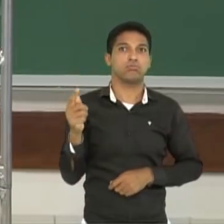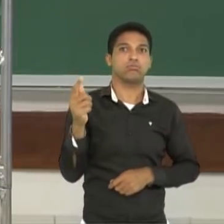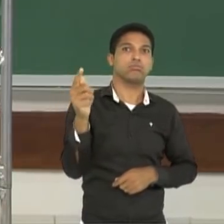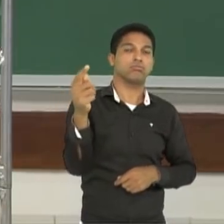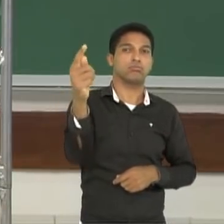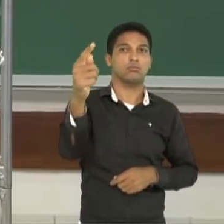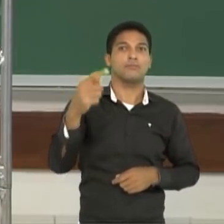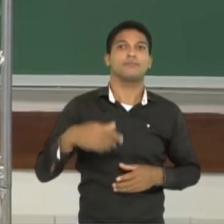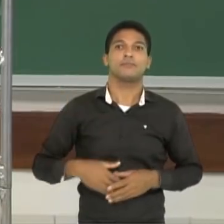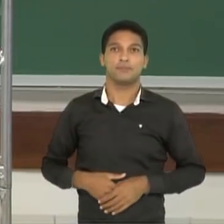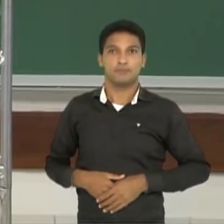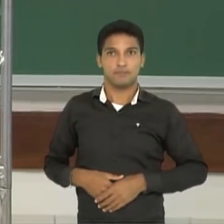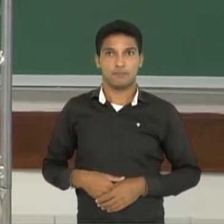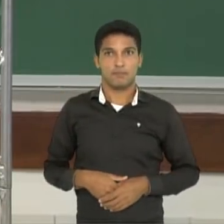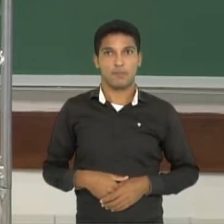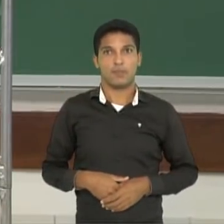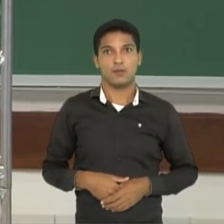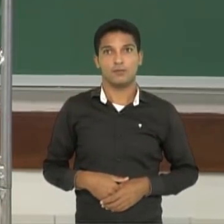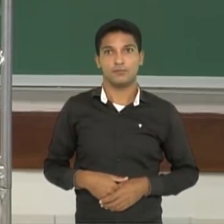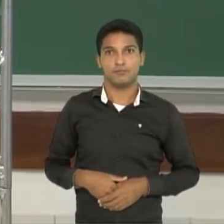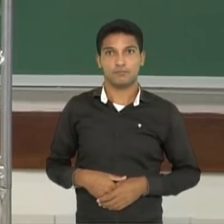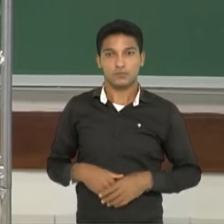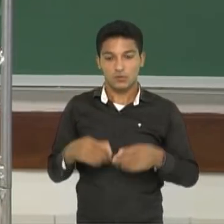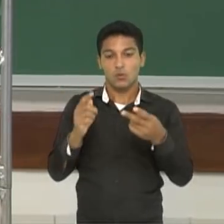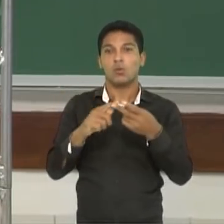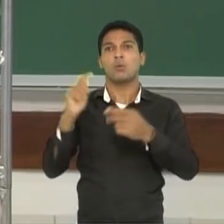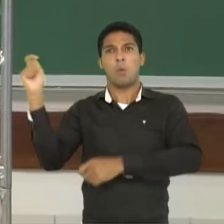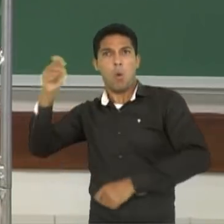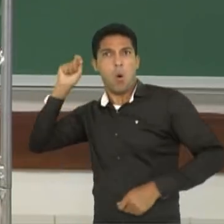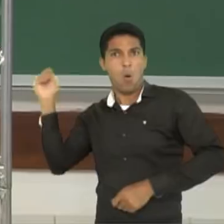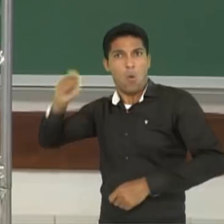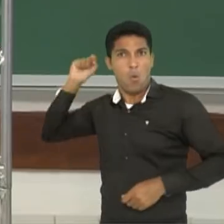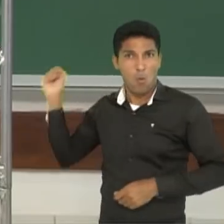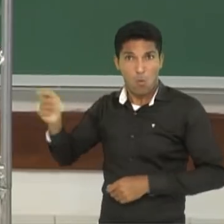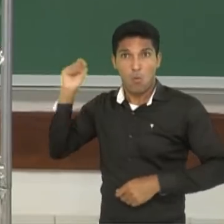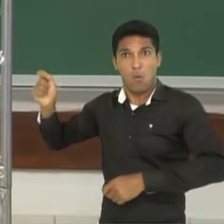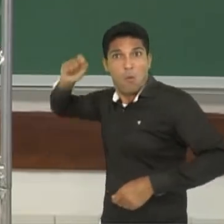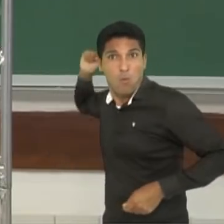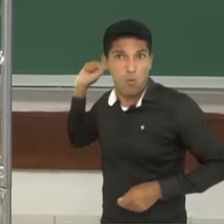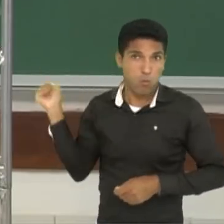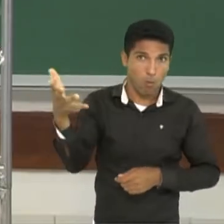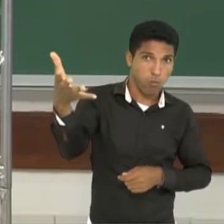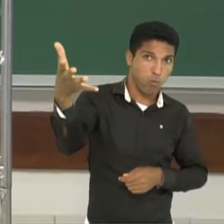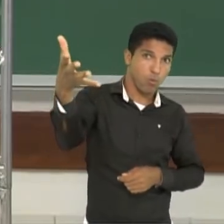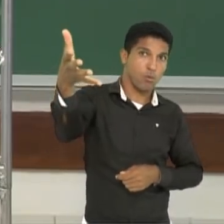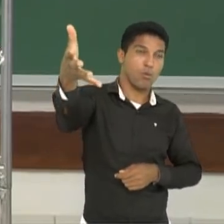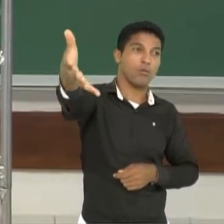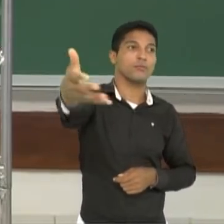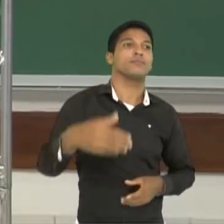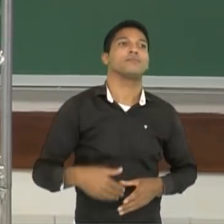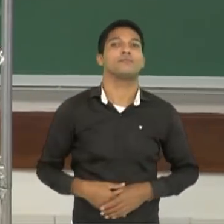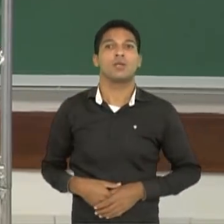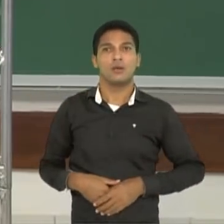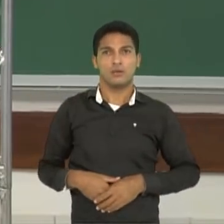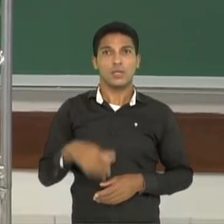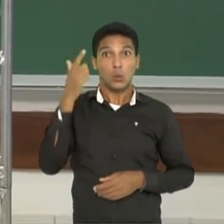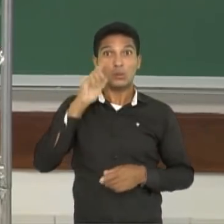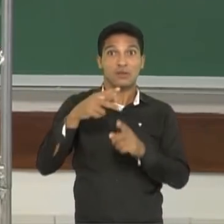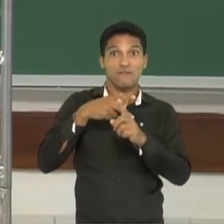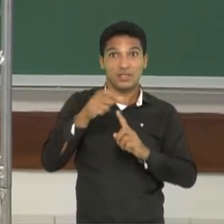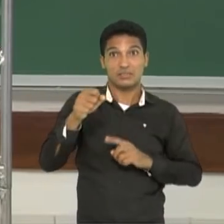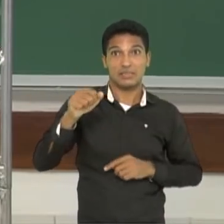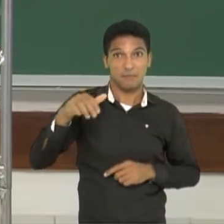Os demais fazem um movimento mais giratório para daí poder executar o arremesso, tá? E vence o atleta